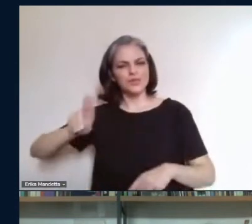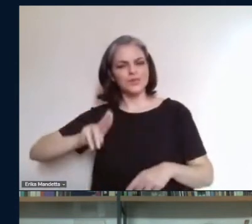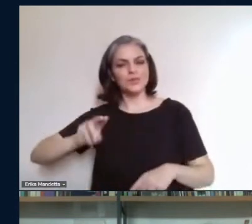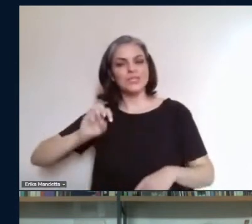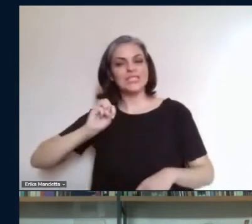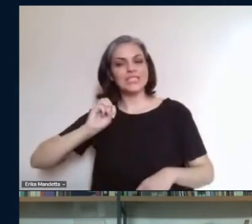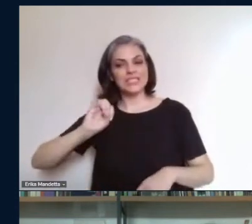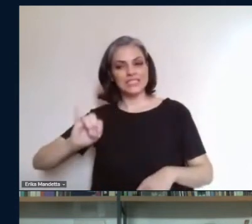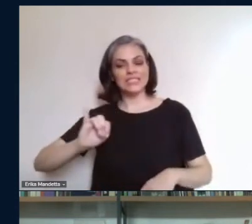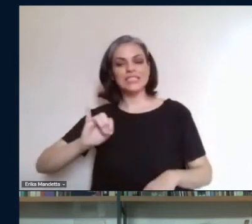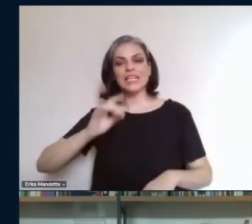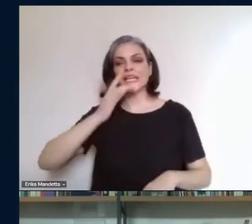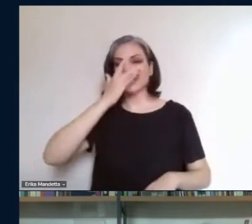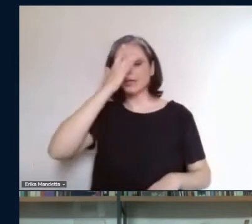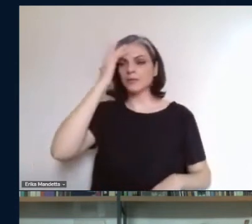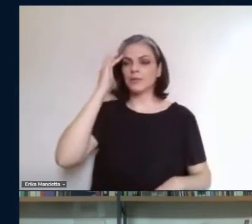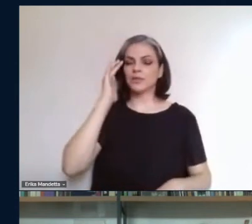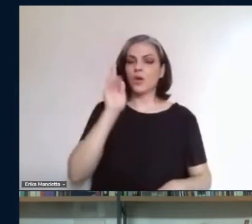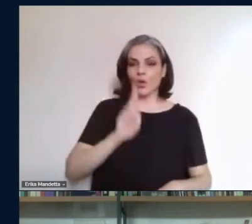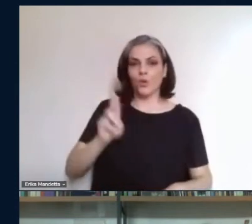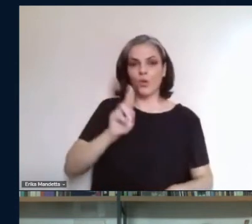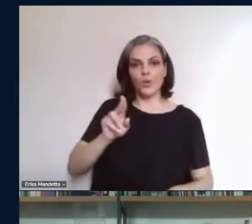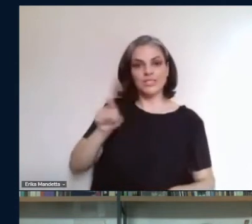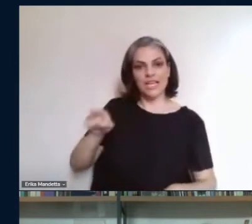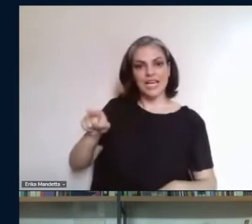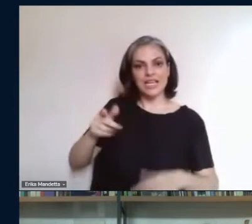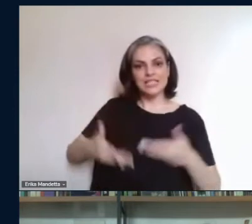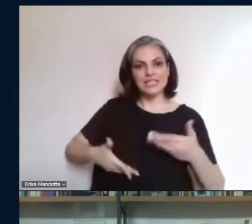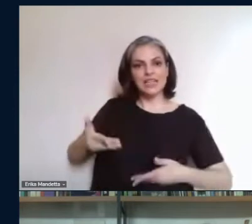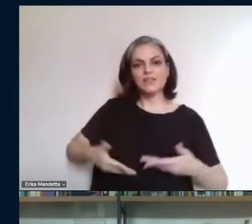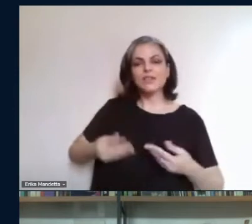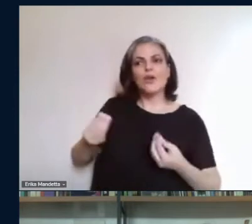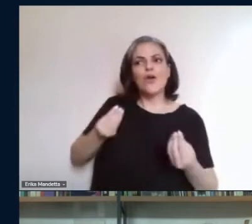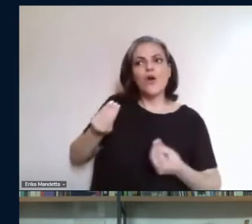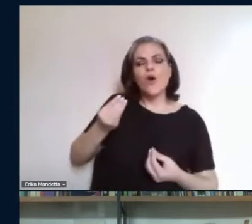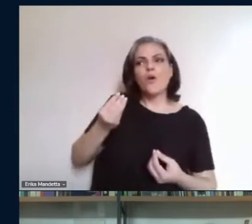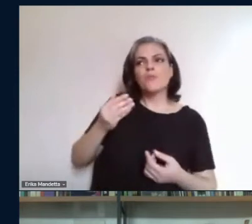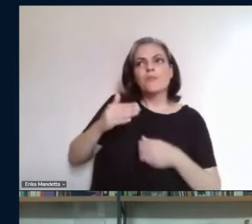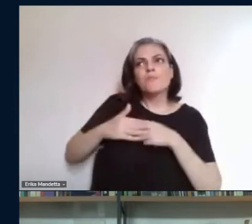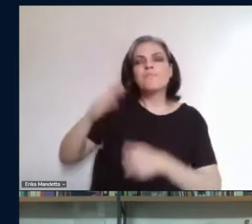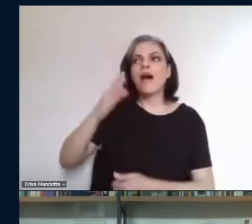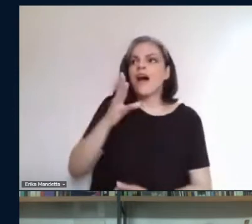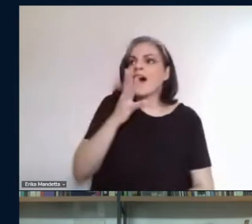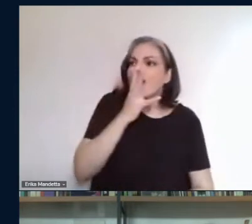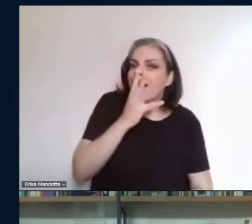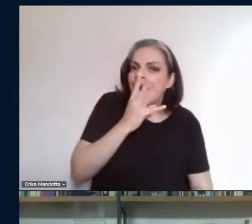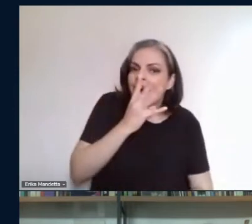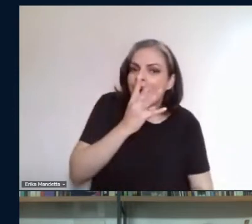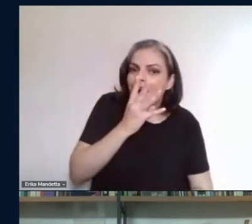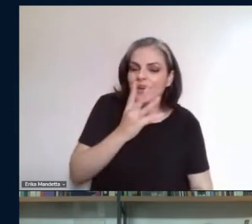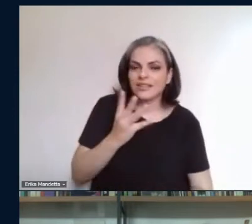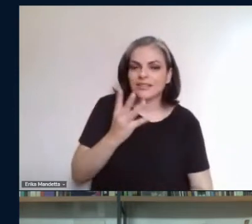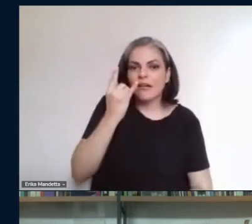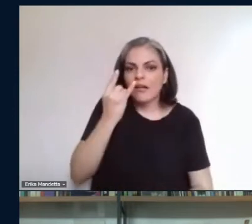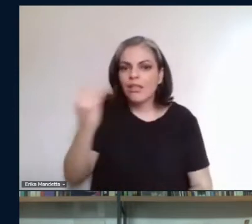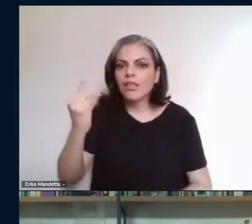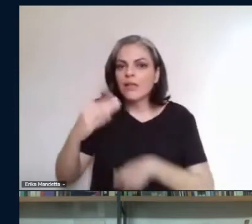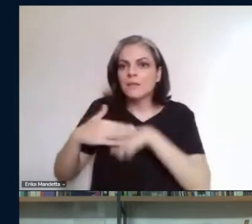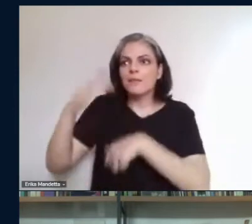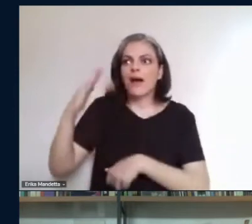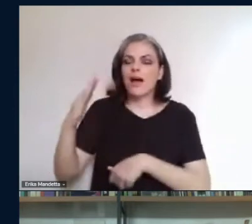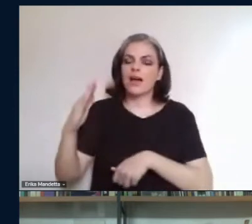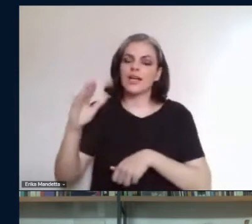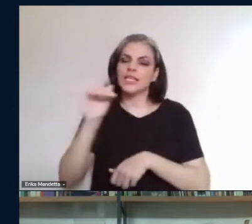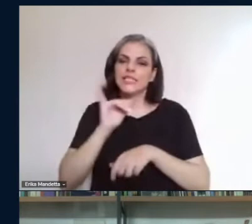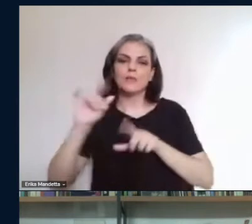o hábito de assistir com maior frequência os conteúdos oferecidos pela TV